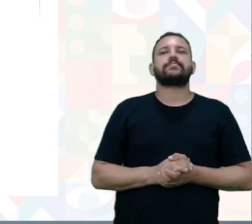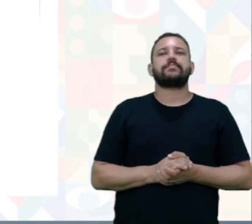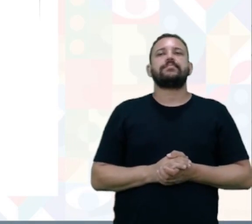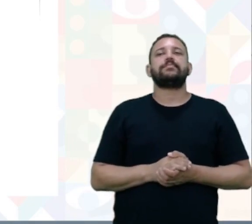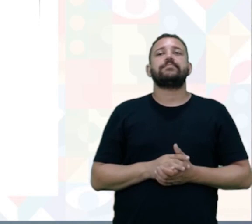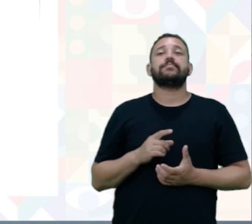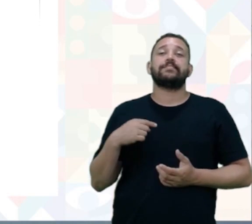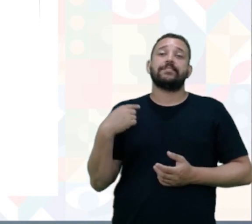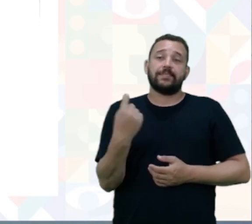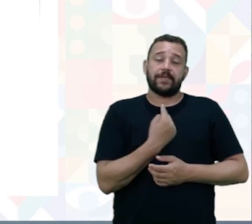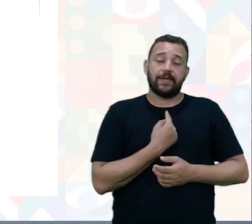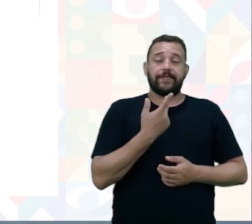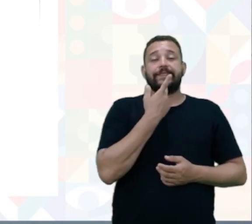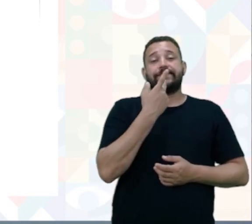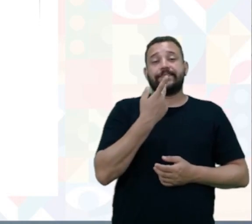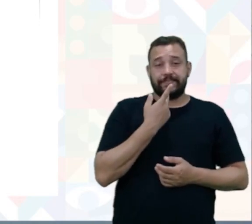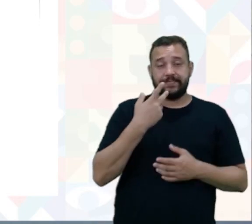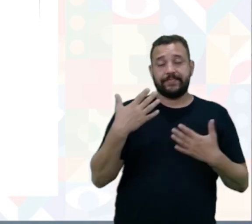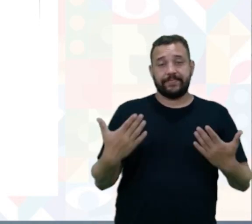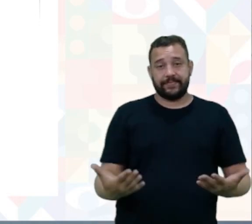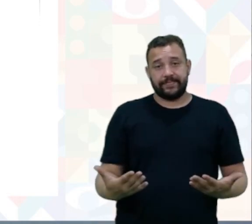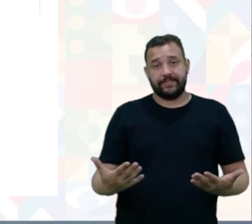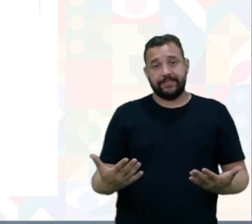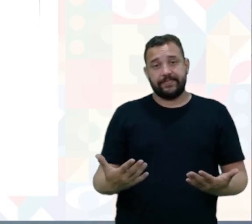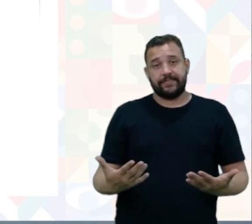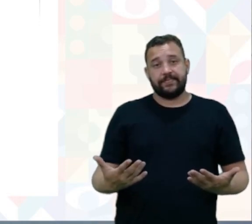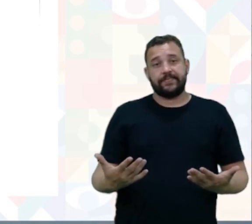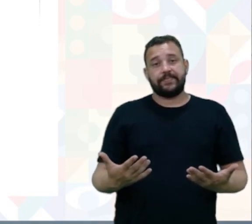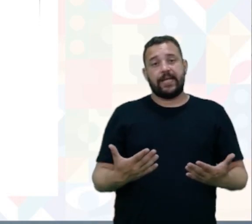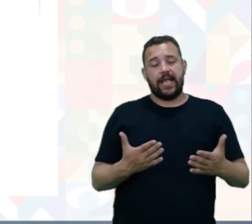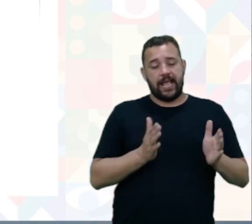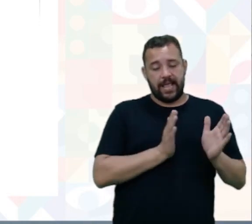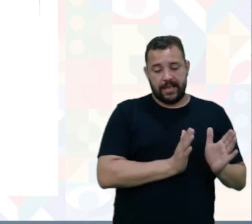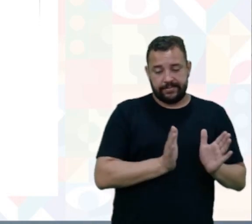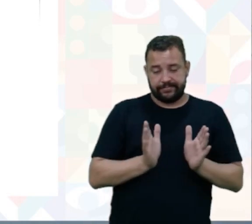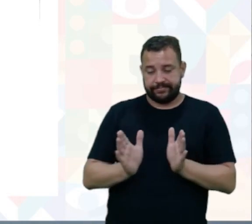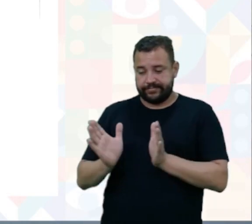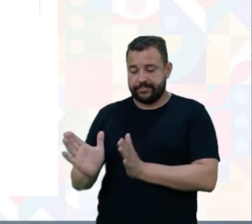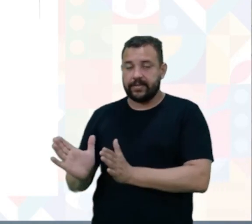Nós vamos falar, então, essas